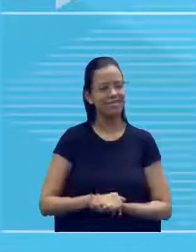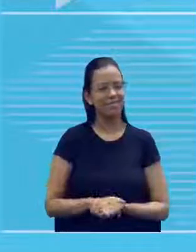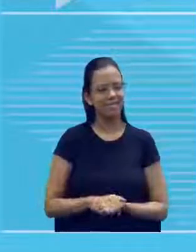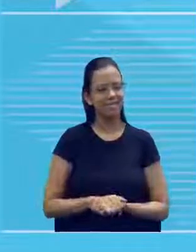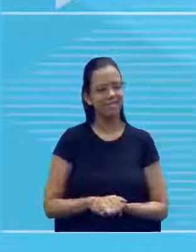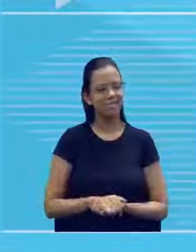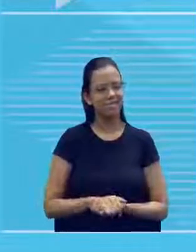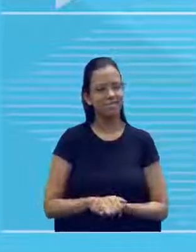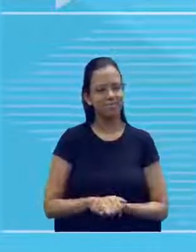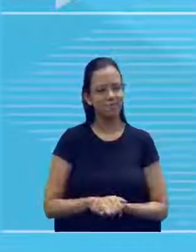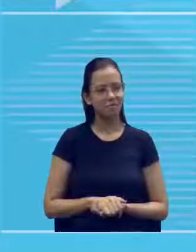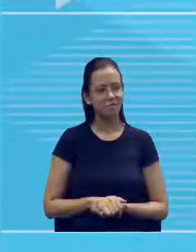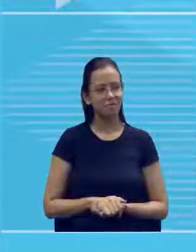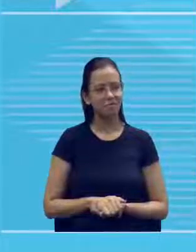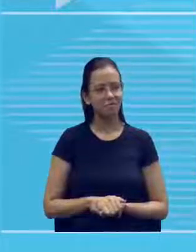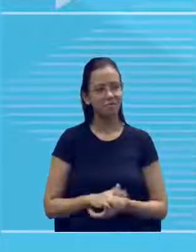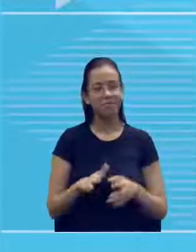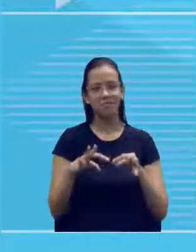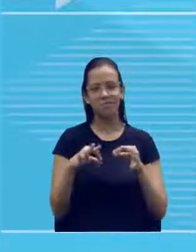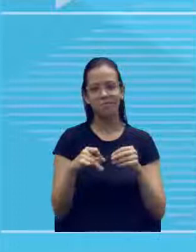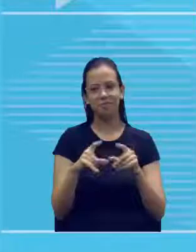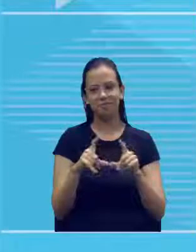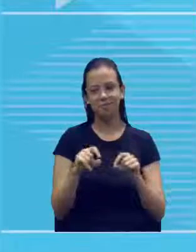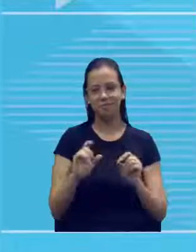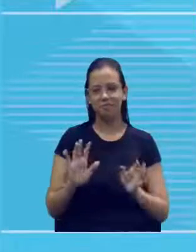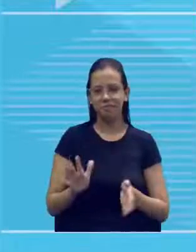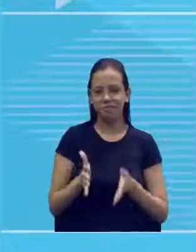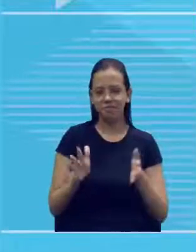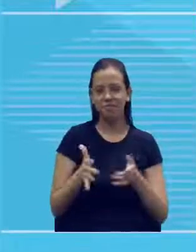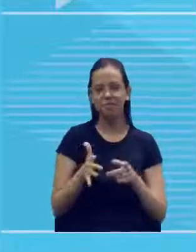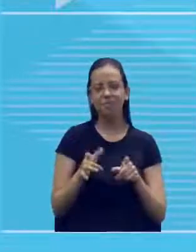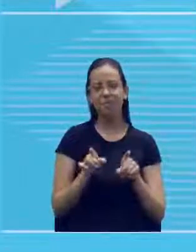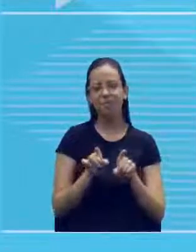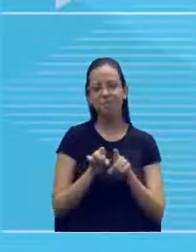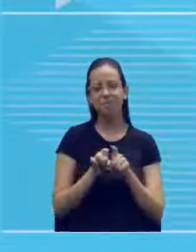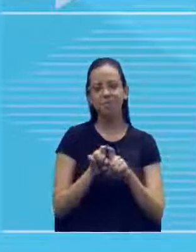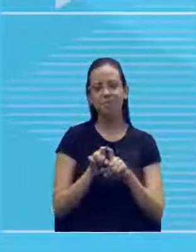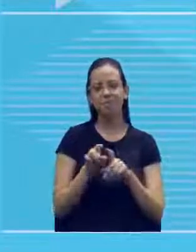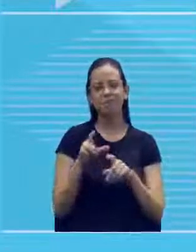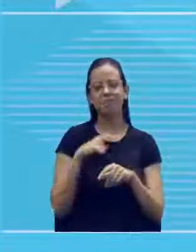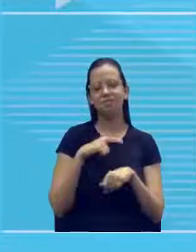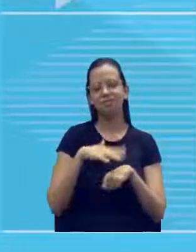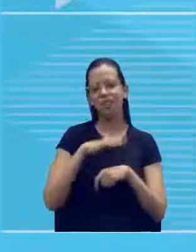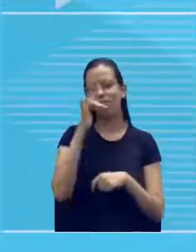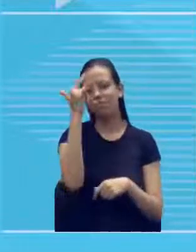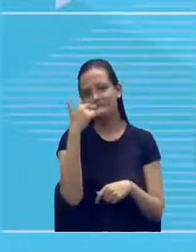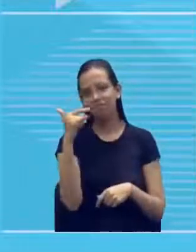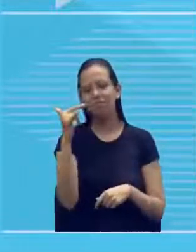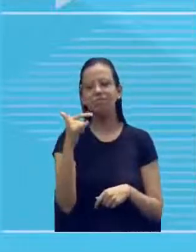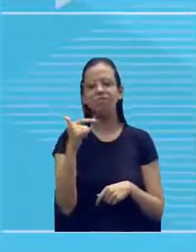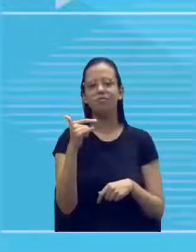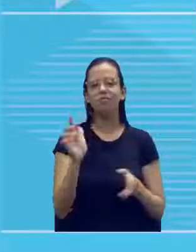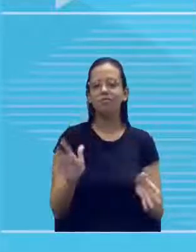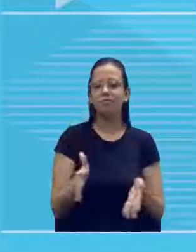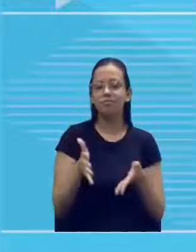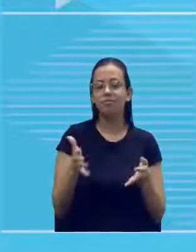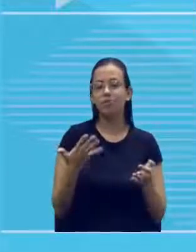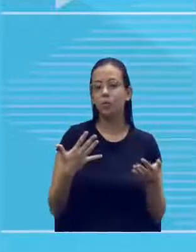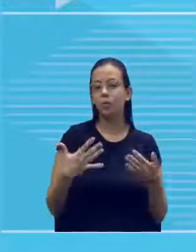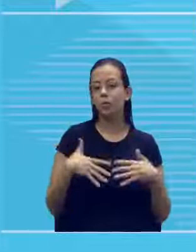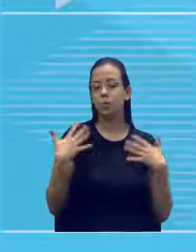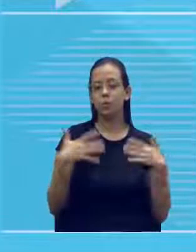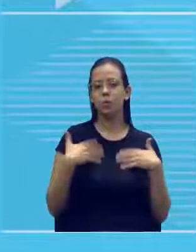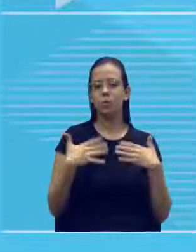né? Tudo isso para promover, né, para chamar atenção, para promover espanto,